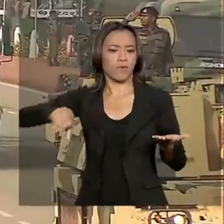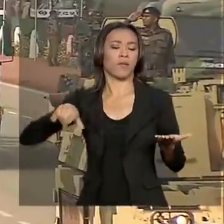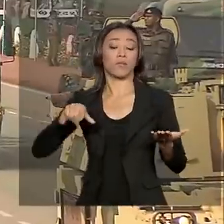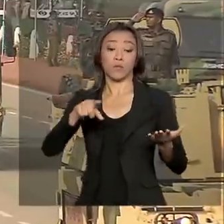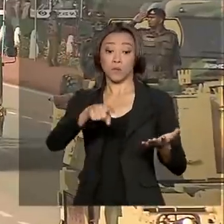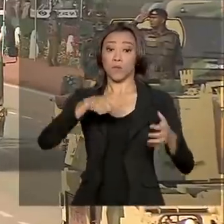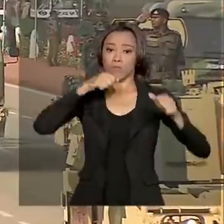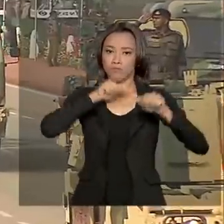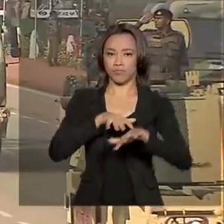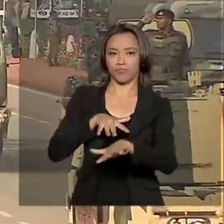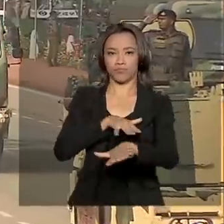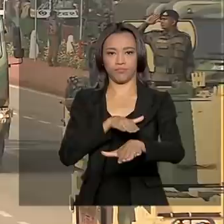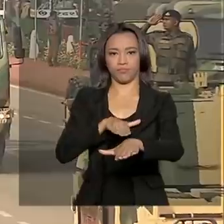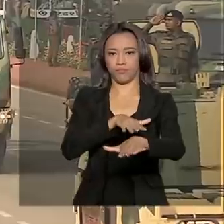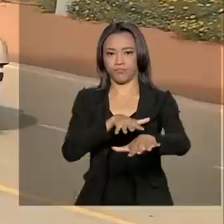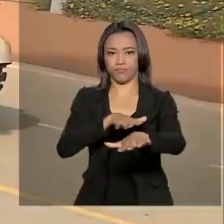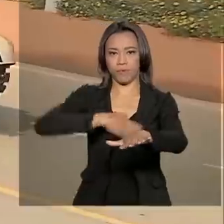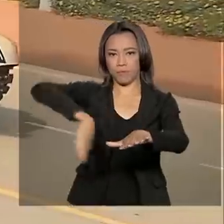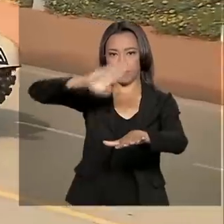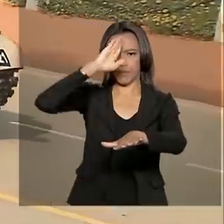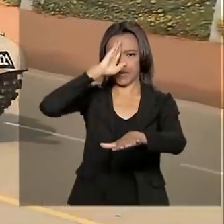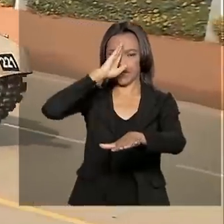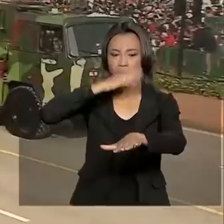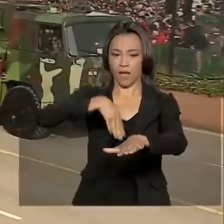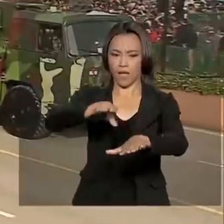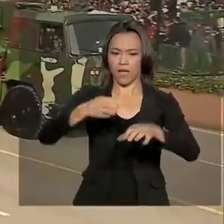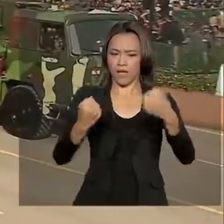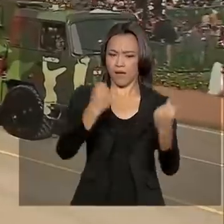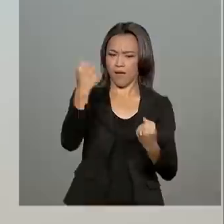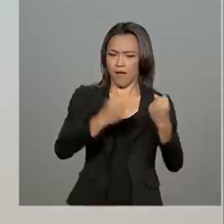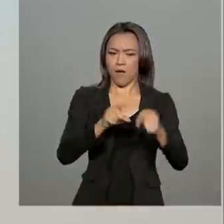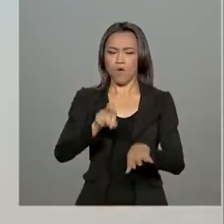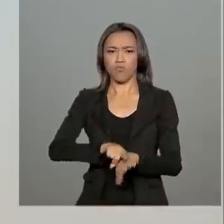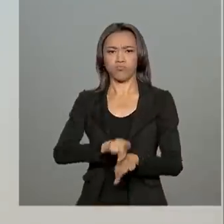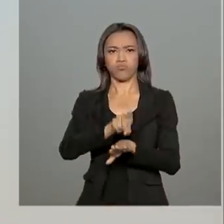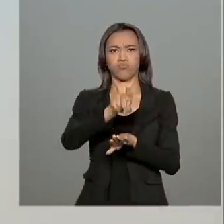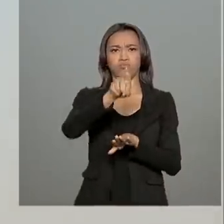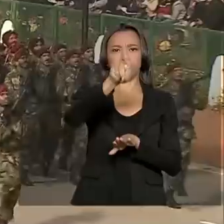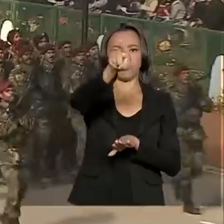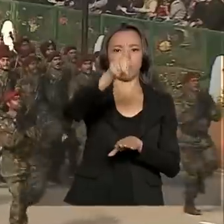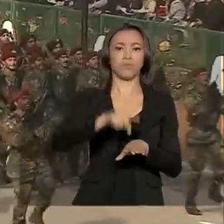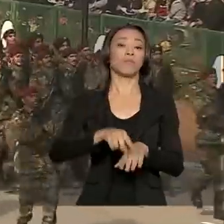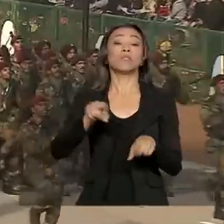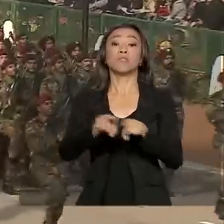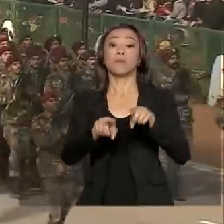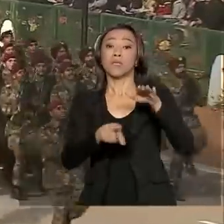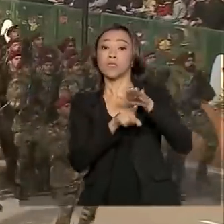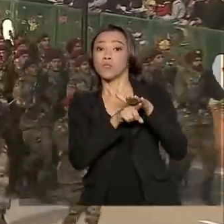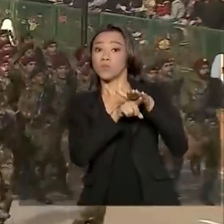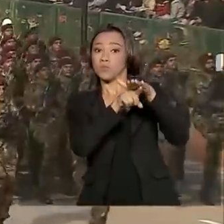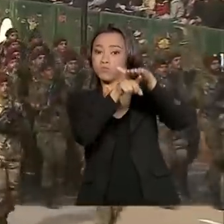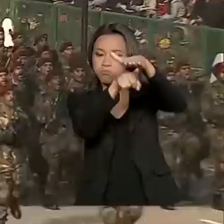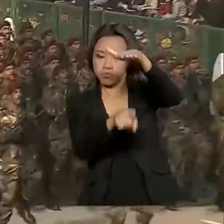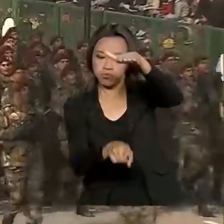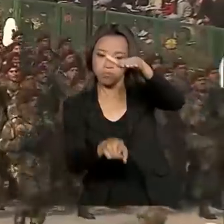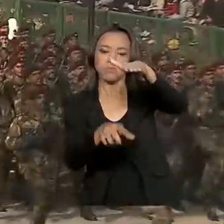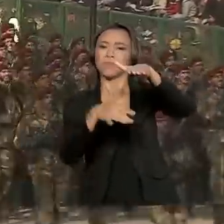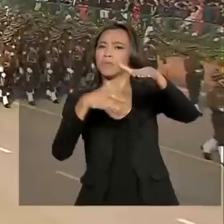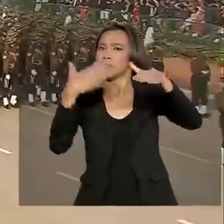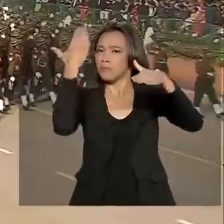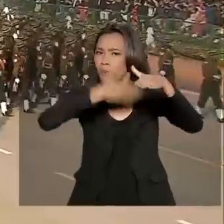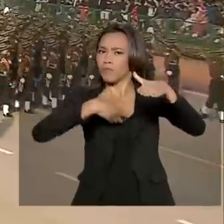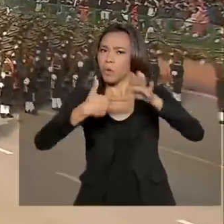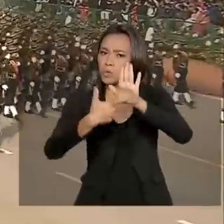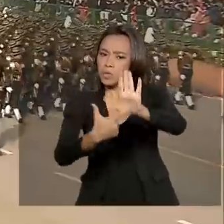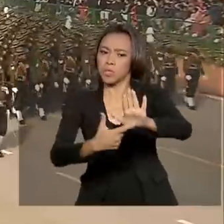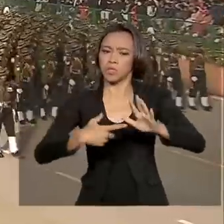desfile começa com uma parada militar, tanques, mísseis, defesa aérea e também com um desfile de tropas,